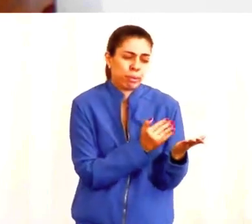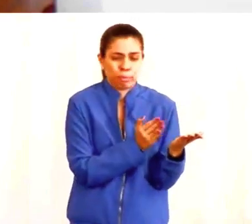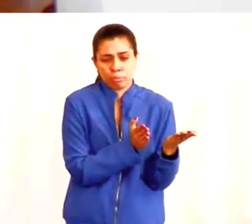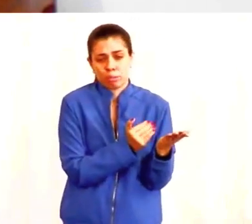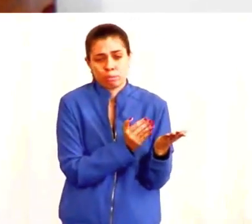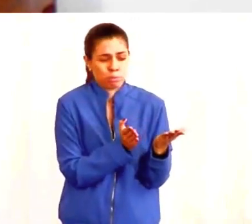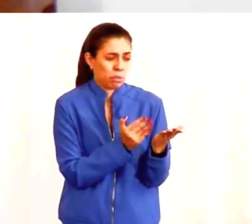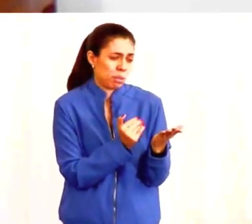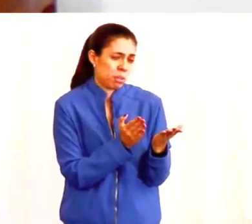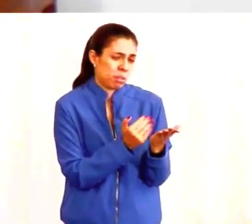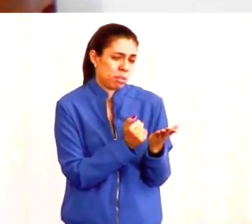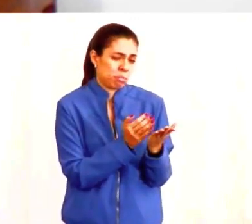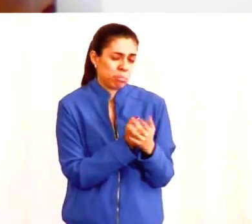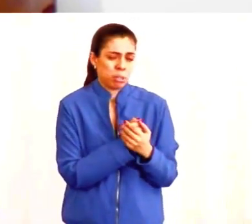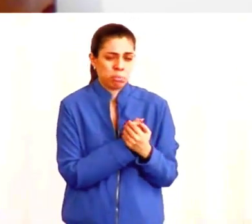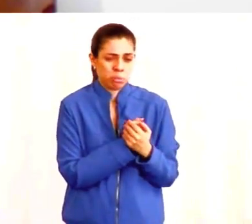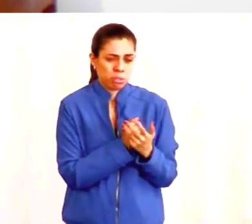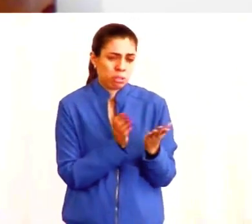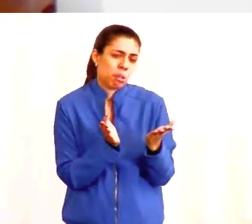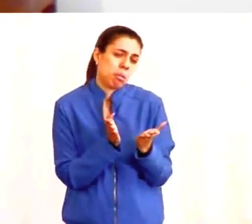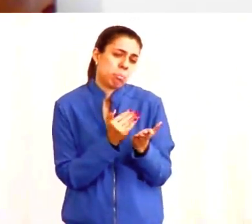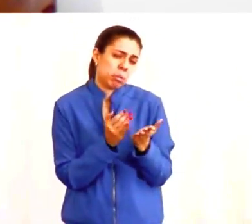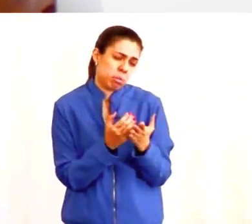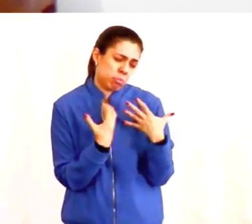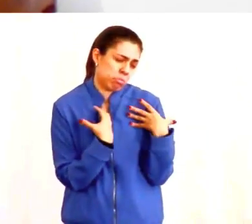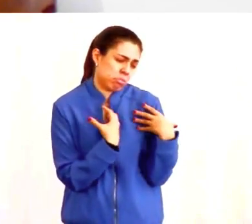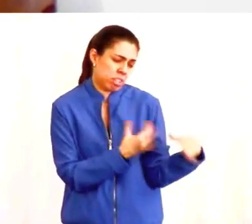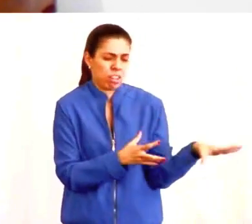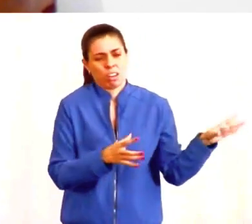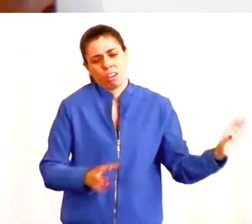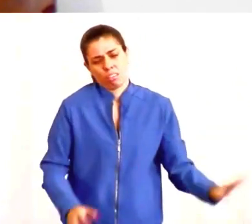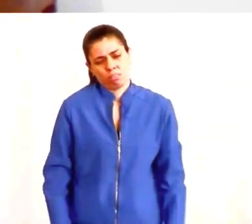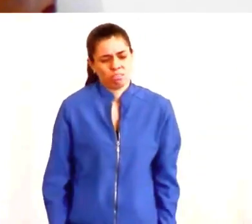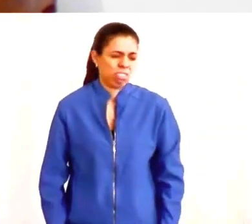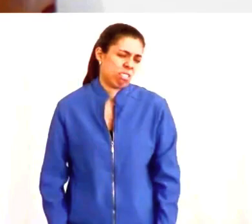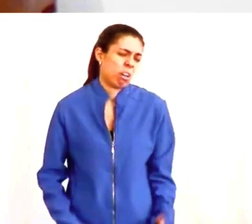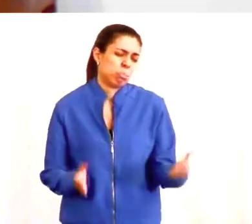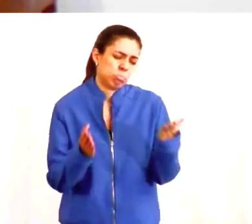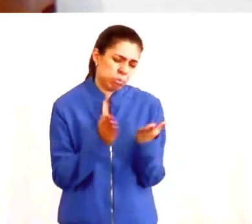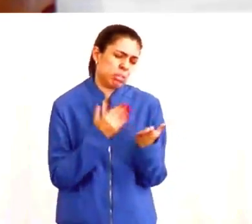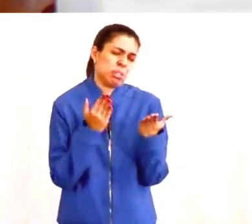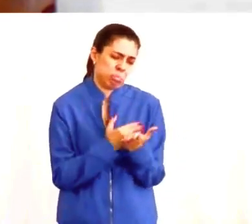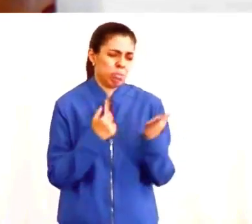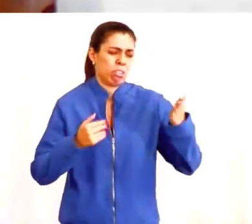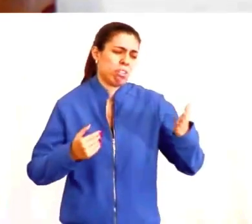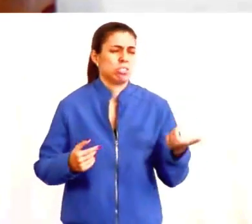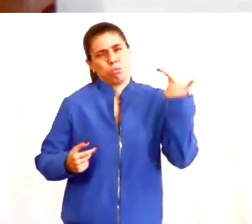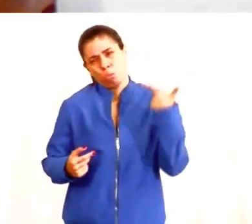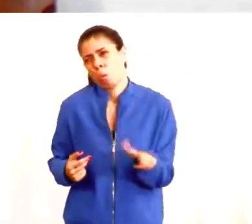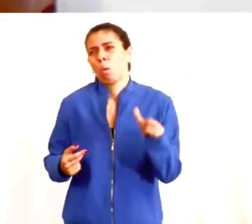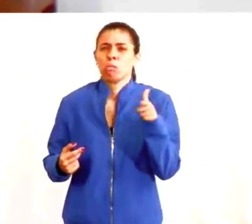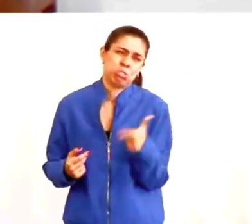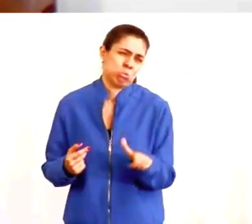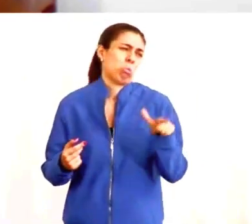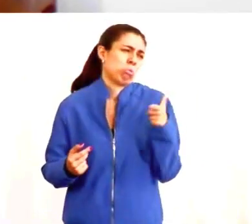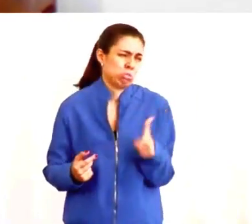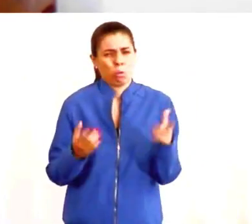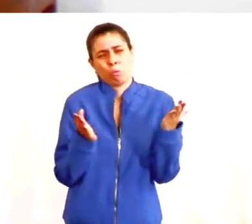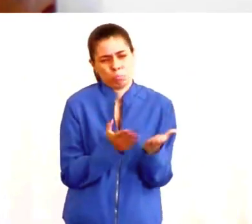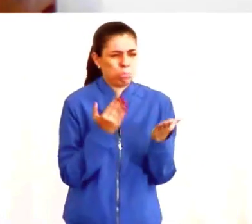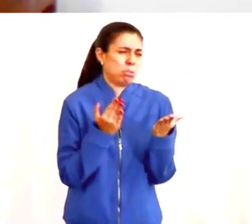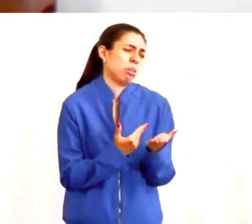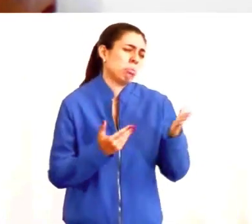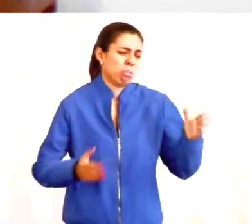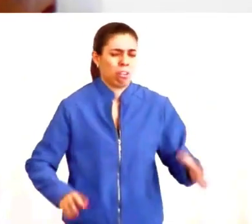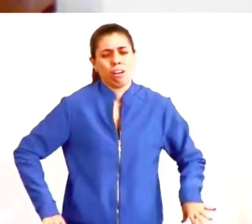meus irmãos, é uma coisa difícil, mais difícil ainda é o discipulado, mais difícil ainda é o